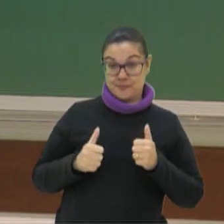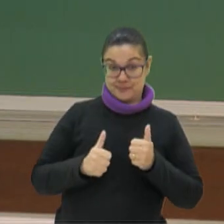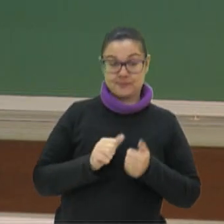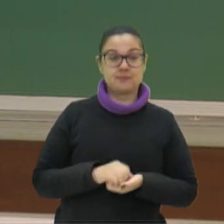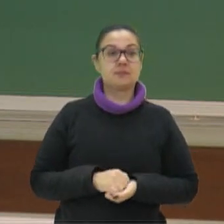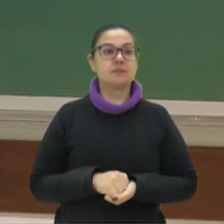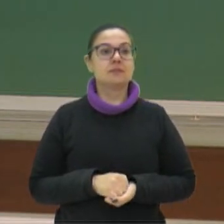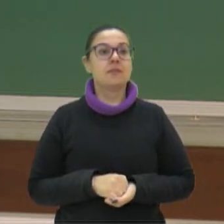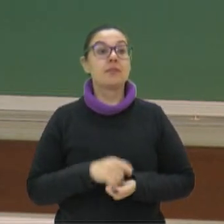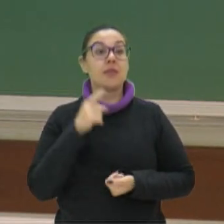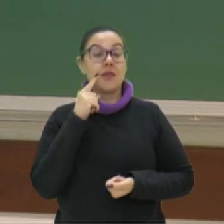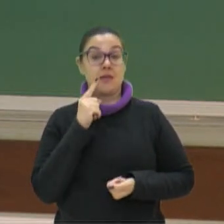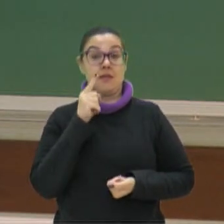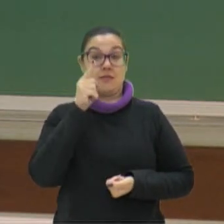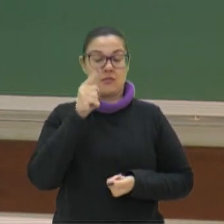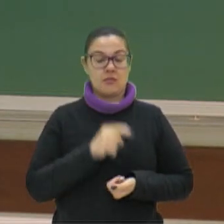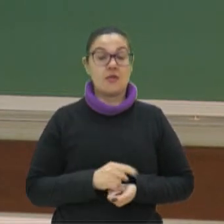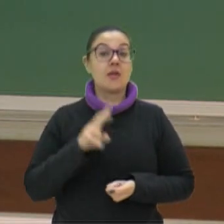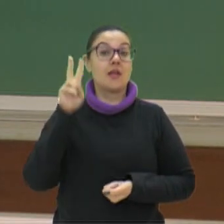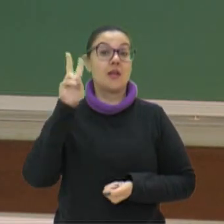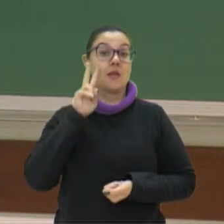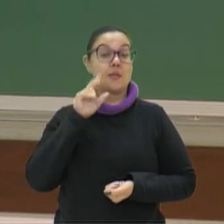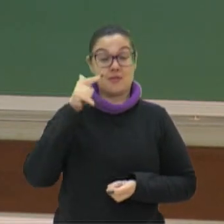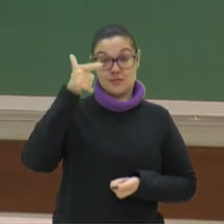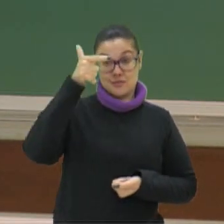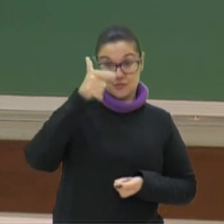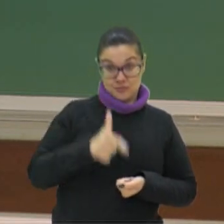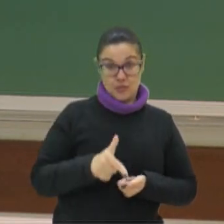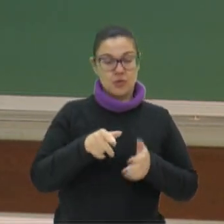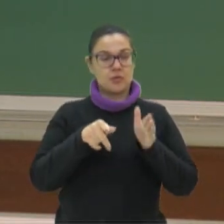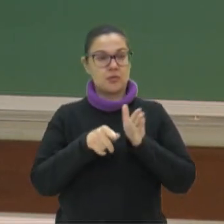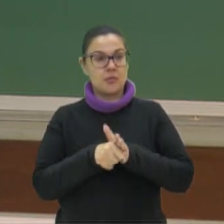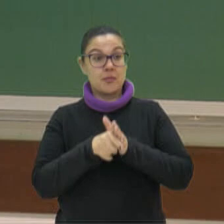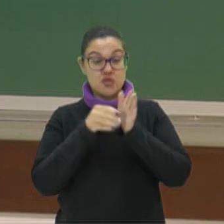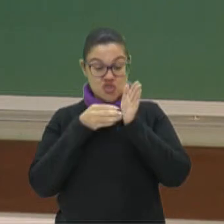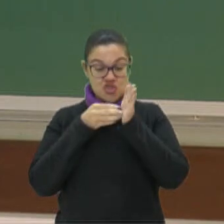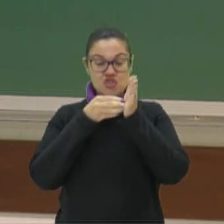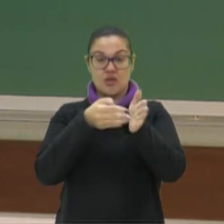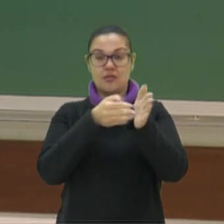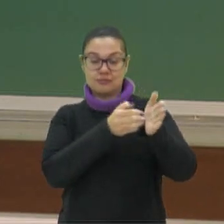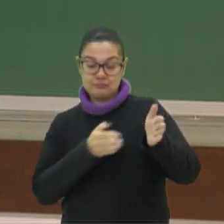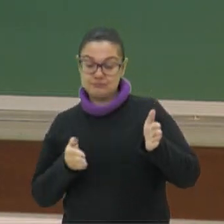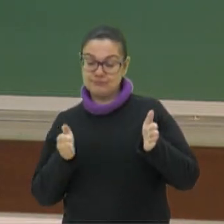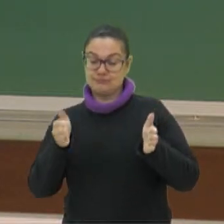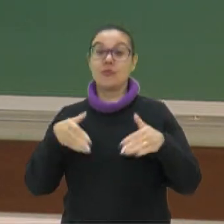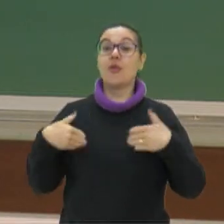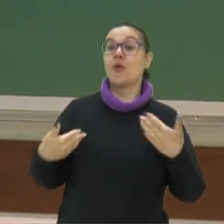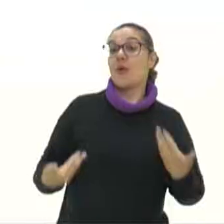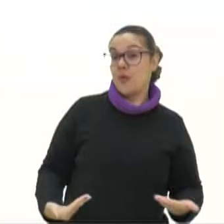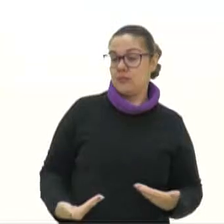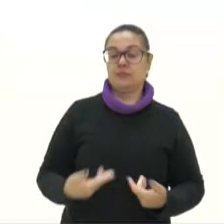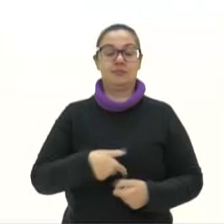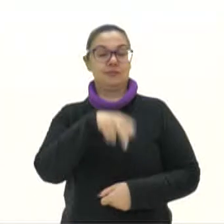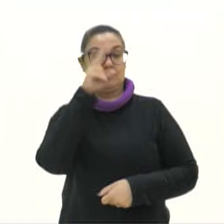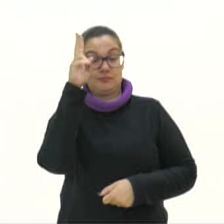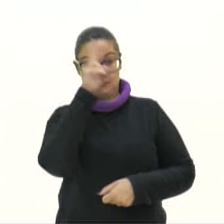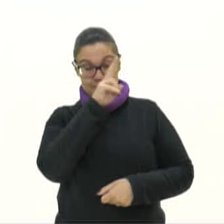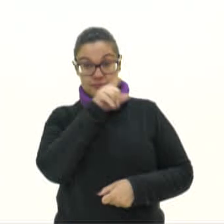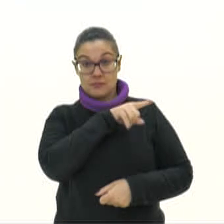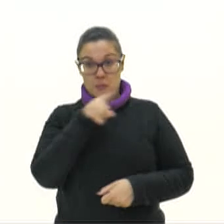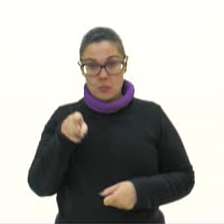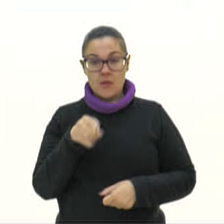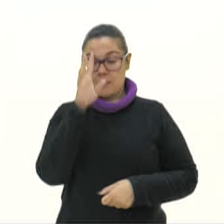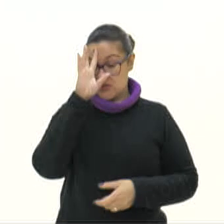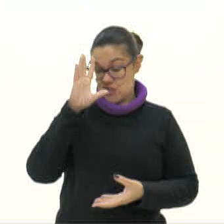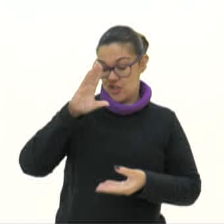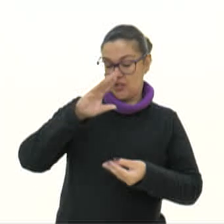beleza? Pessoal, vamos agora ver sobre o discurso direto e o discurso indireto. Relembrando, para